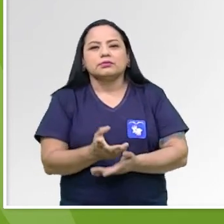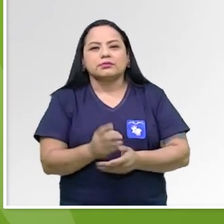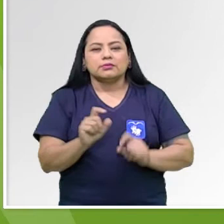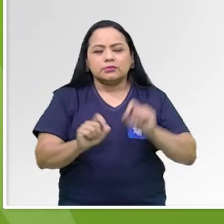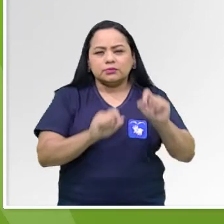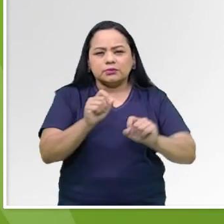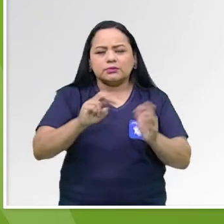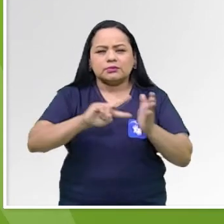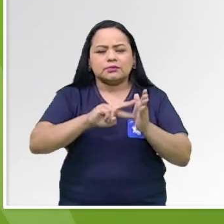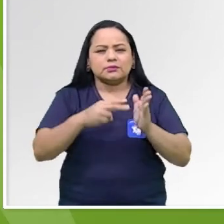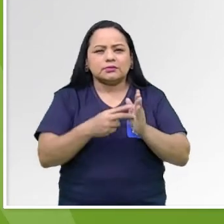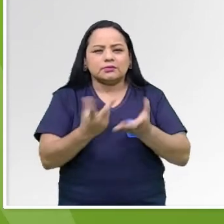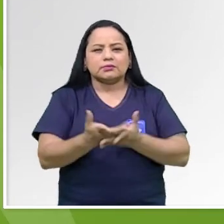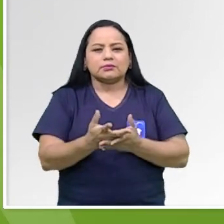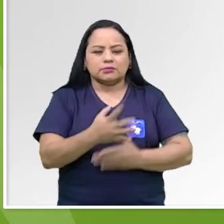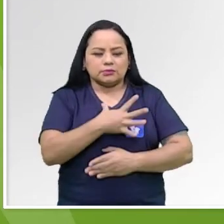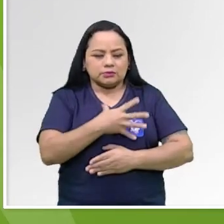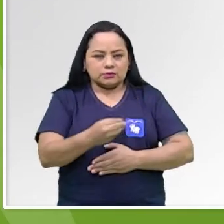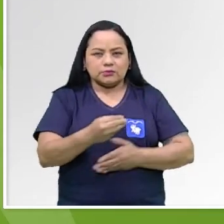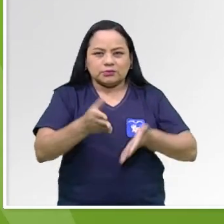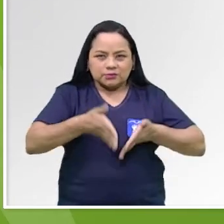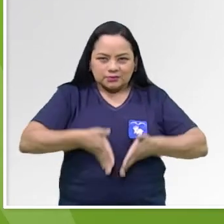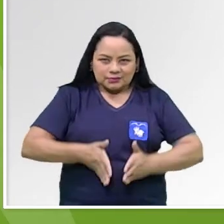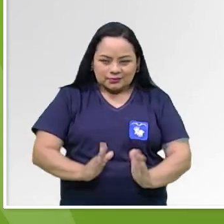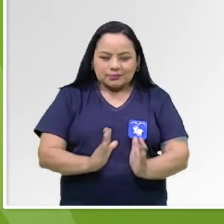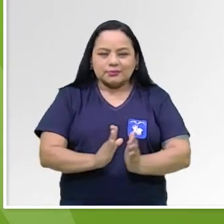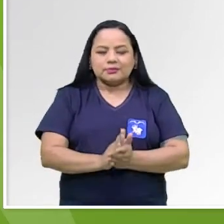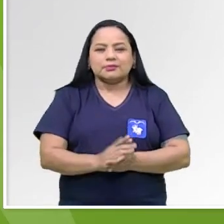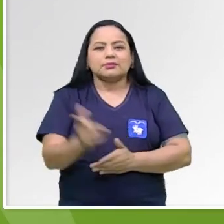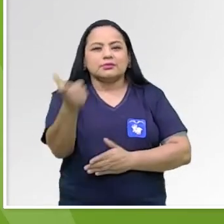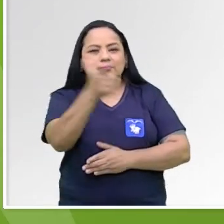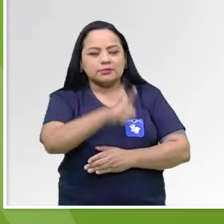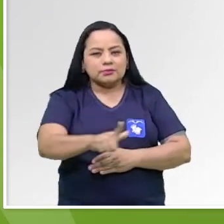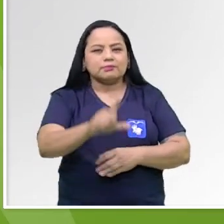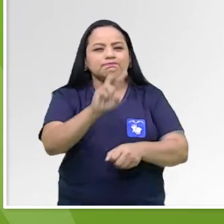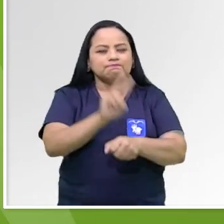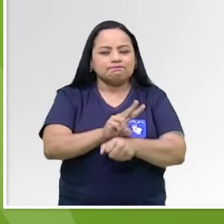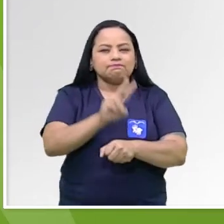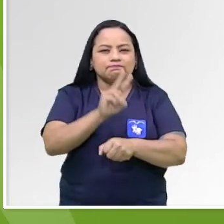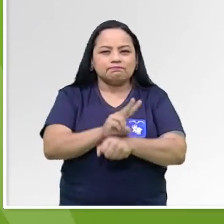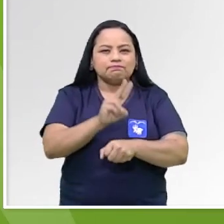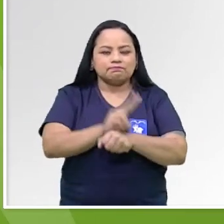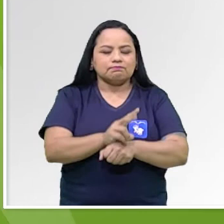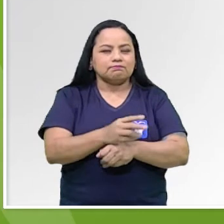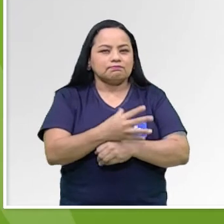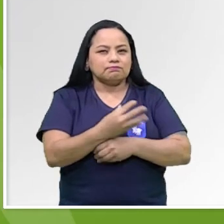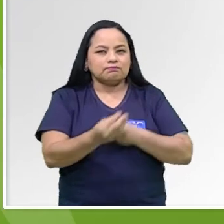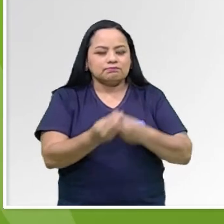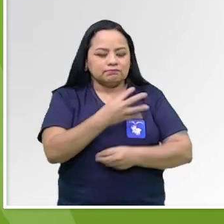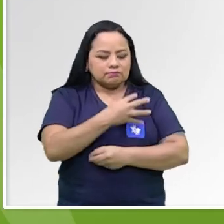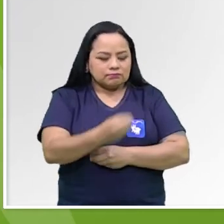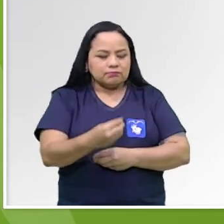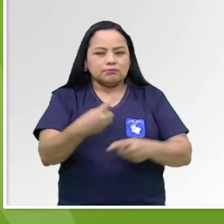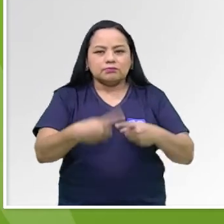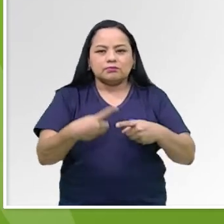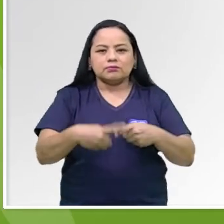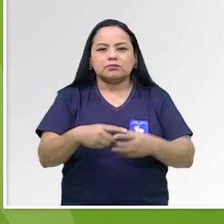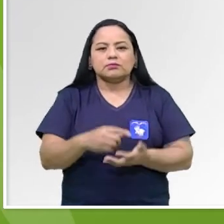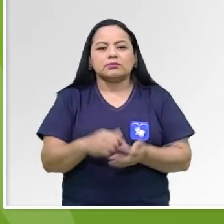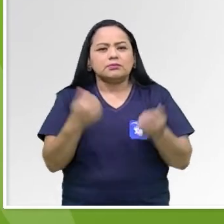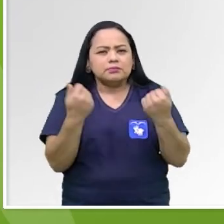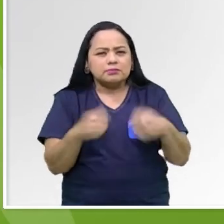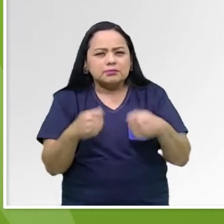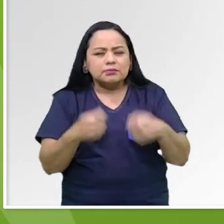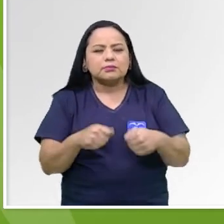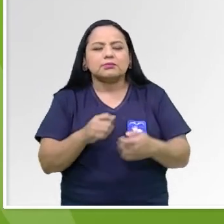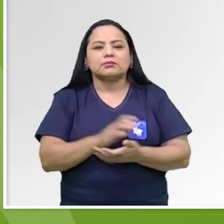que quando os filhotinhos nascem, eles continuam cuidando dos seus filhotes, né? Porque eles são bem dependentes, tá? Isso é